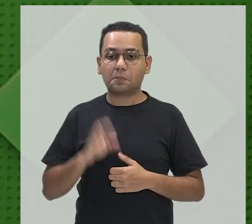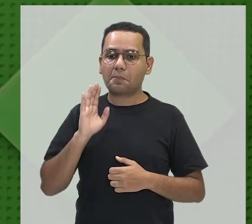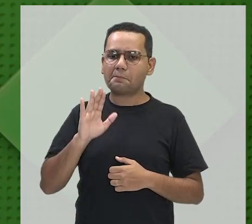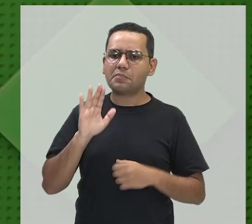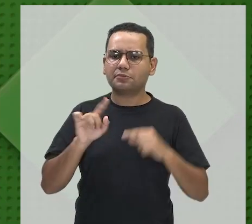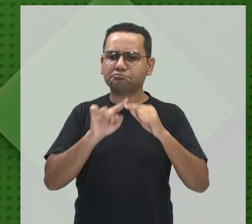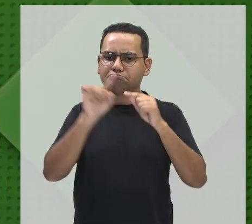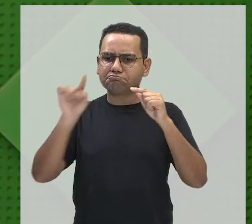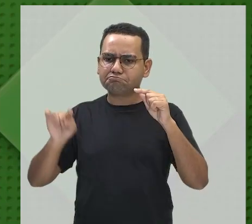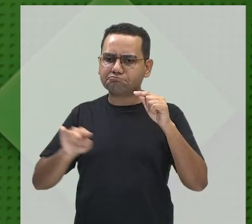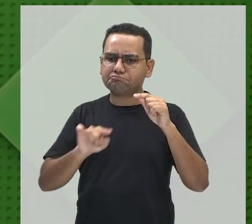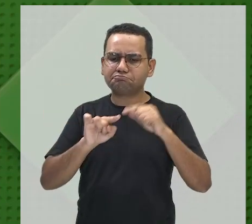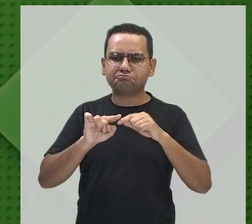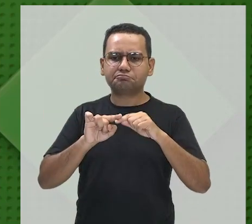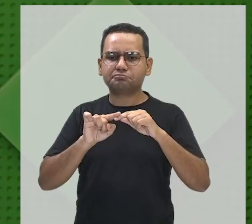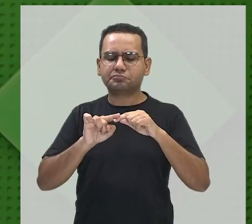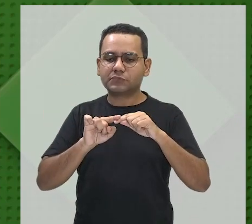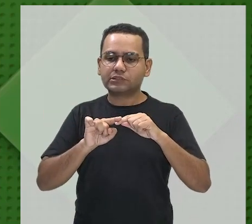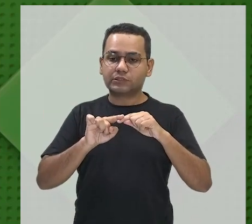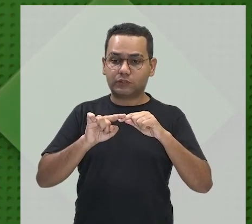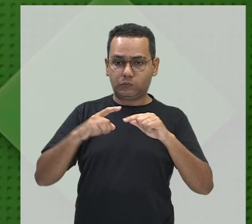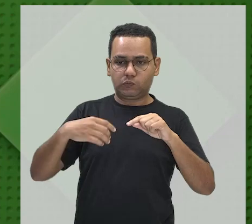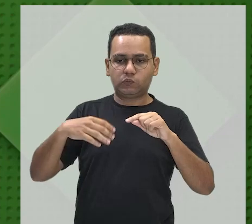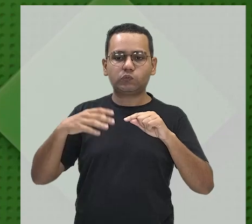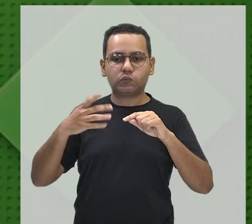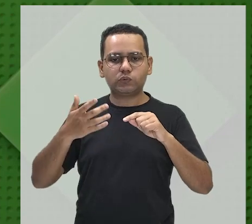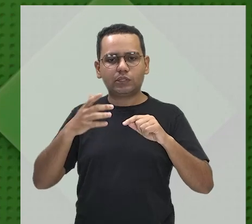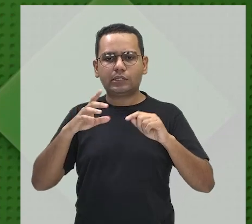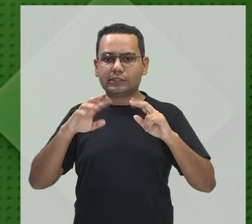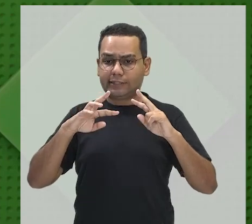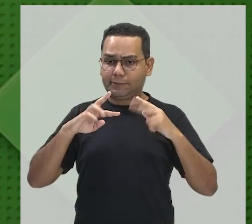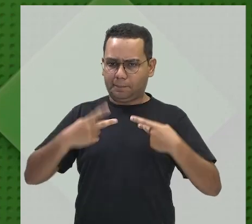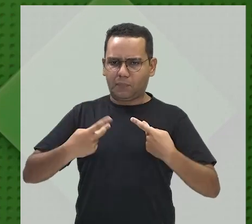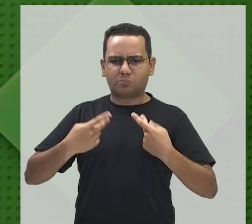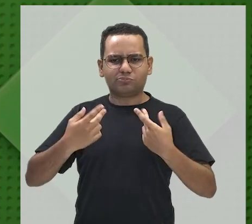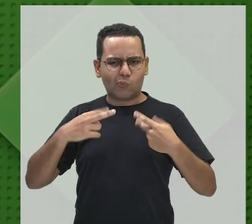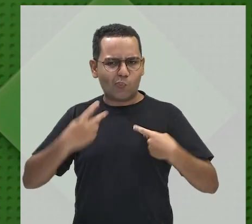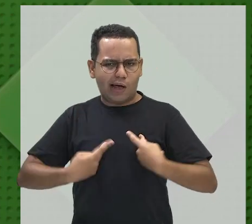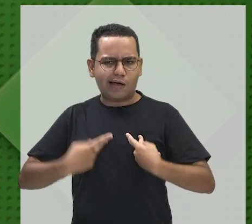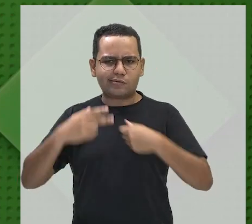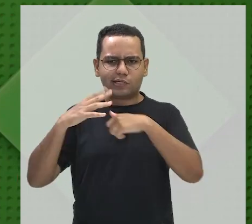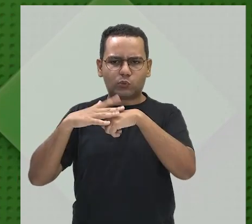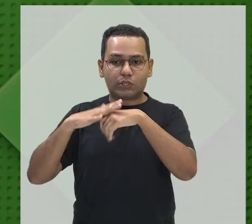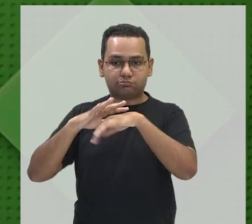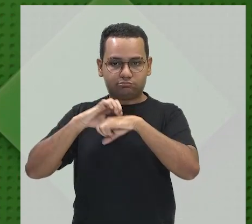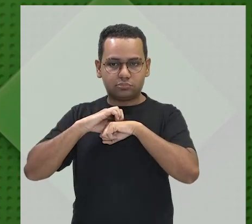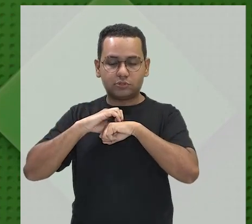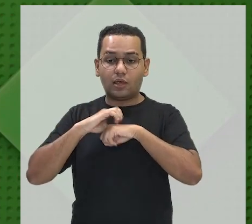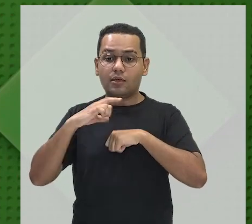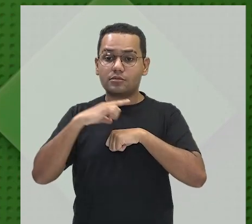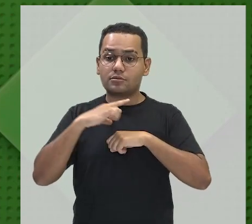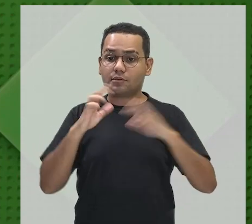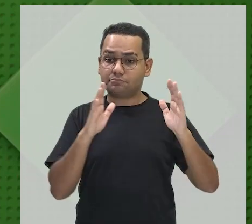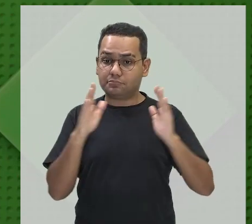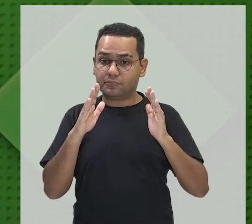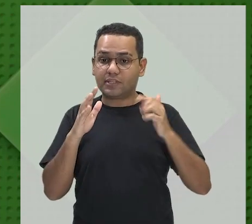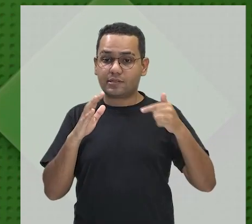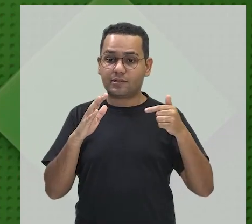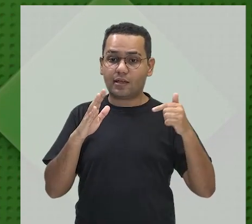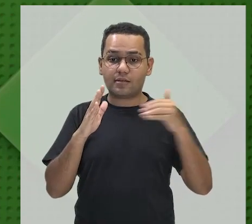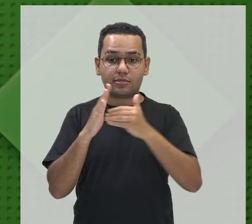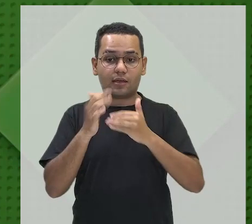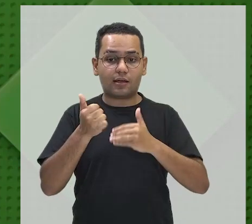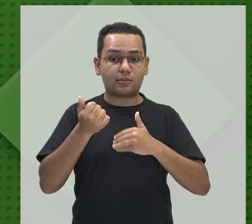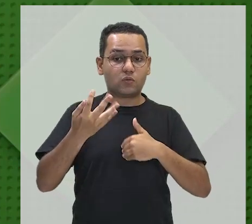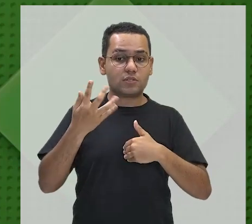do protozoário no organismo da pessoa, ele vai durar ali de 7 a 14 dias, dependendo de qual é o tipo do